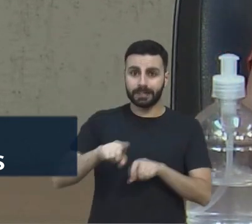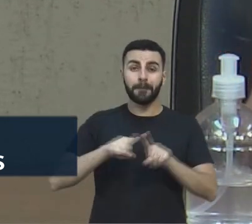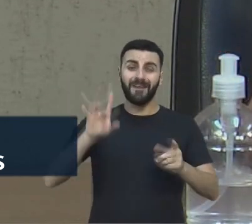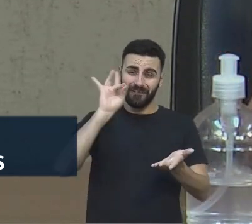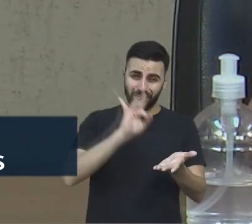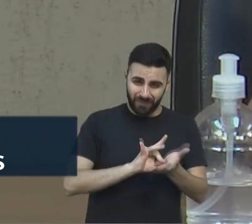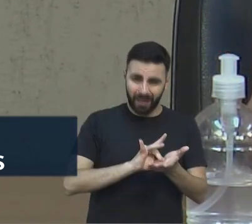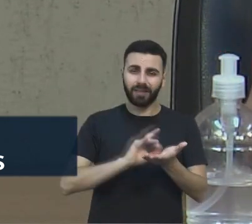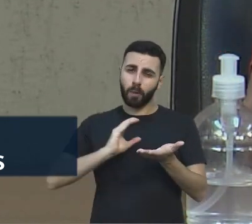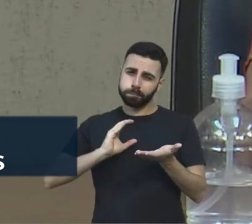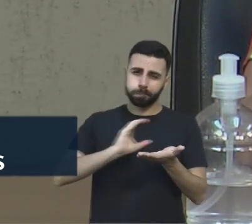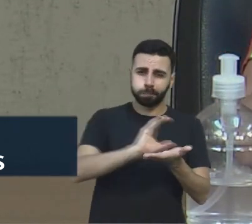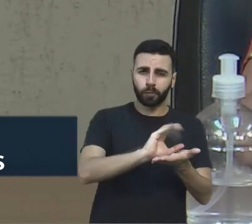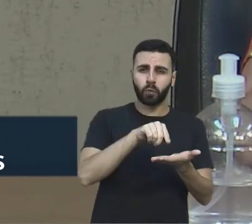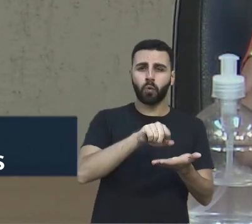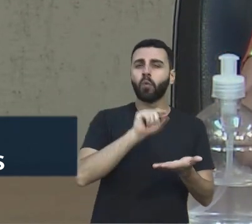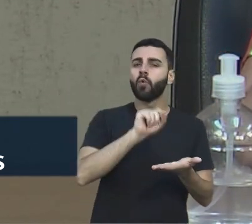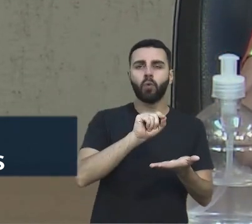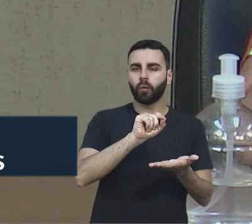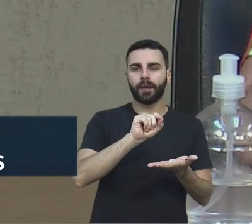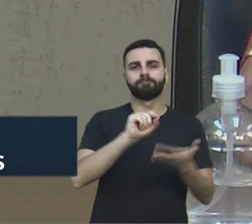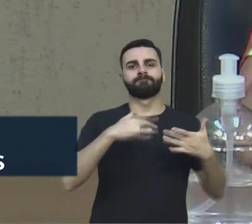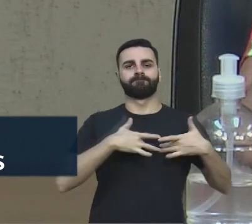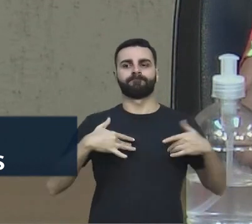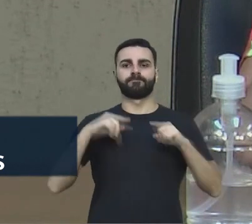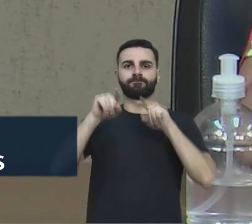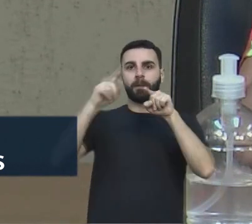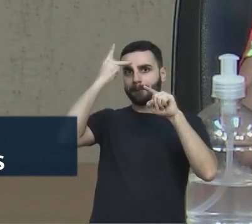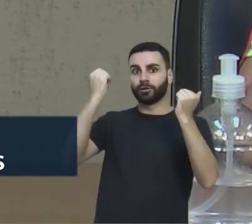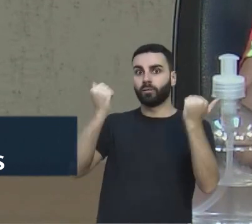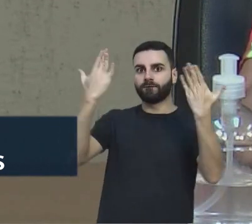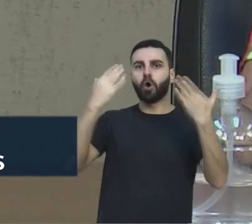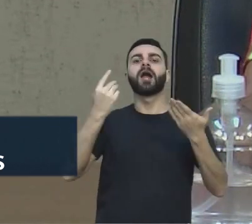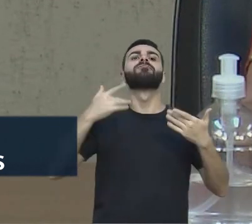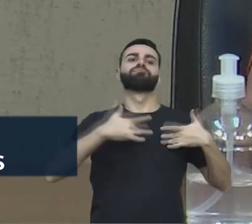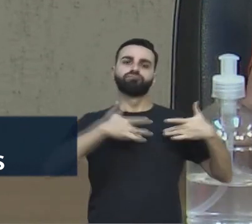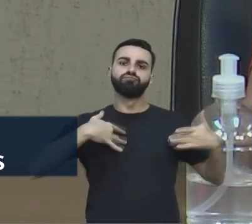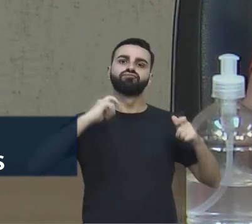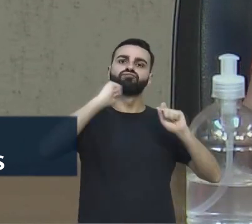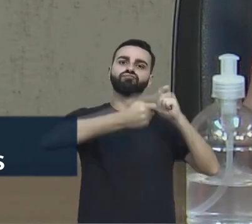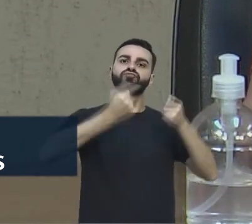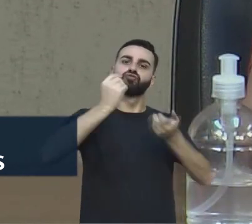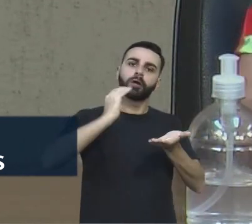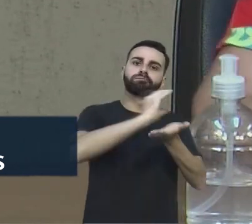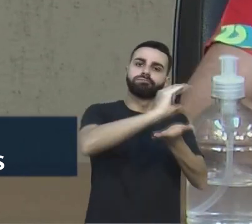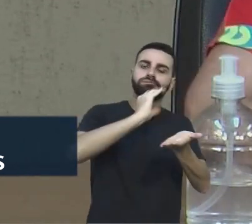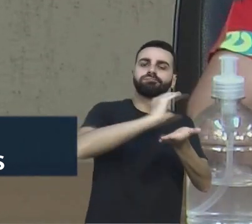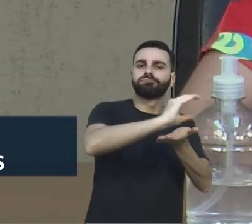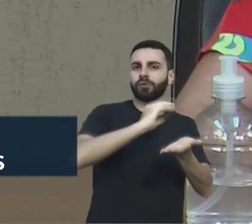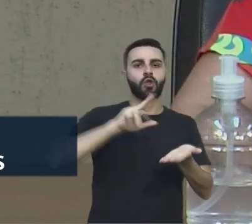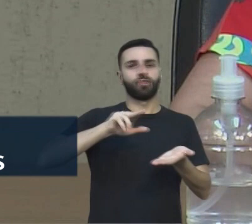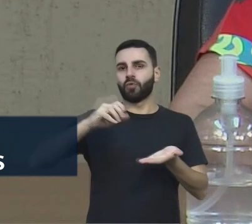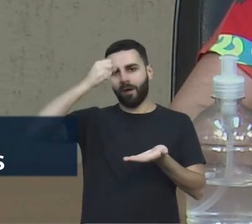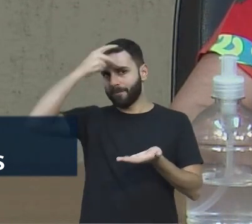sustenta o lar dos velhinhos é a caridade é a solidariedade da Comunidade viçosense da